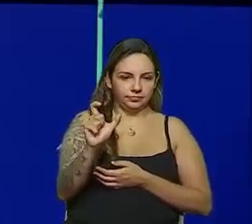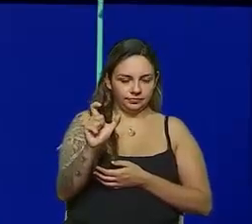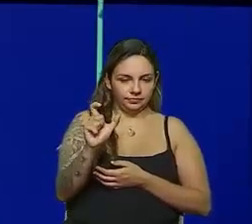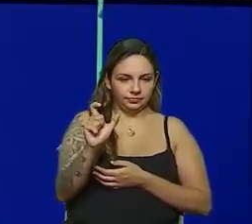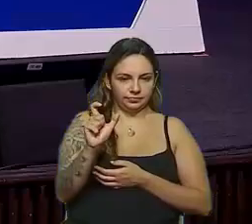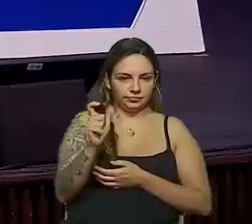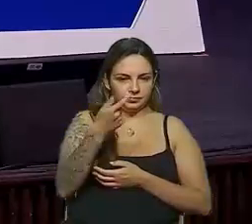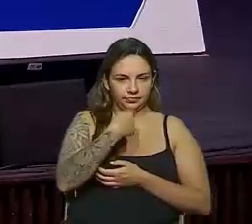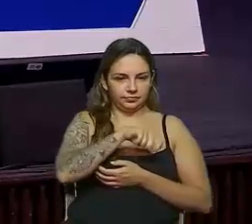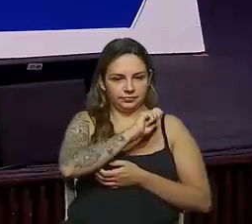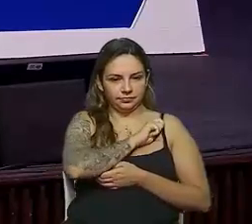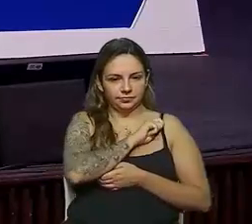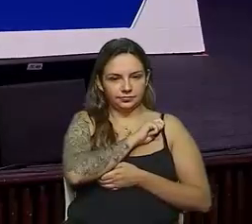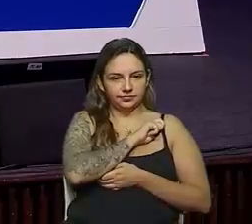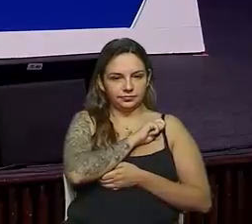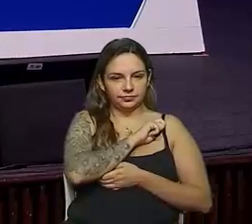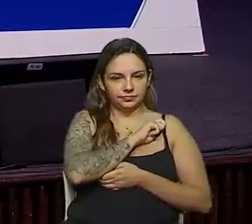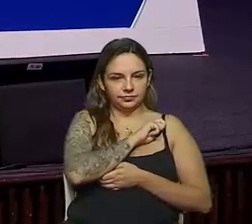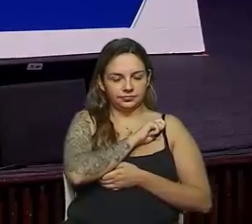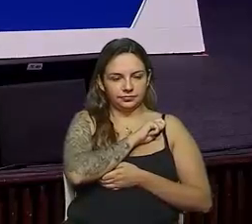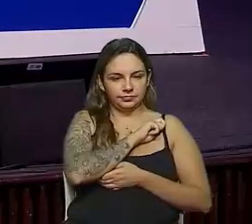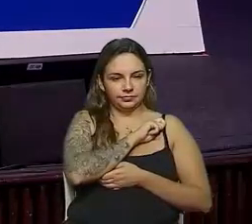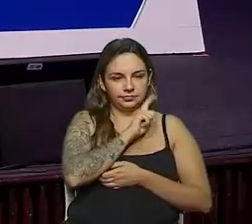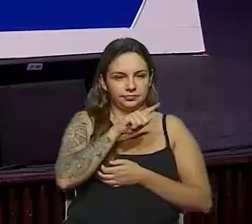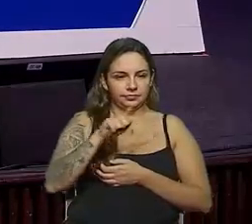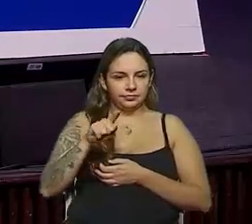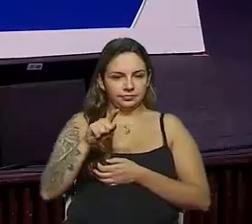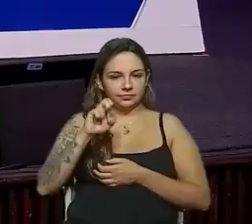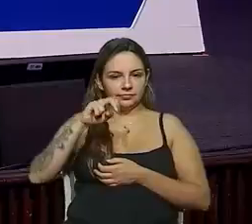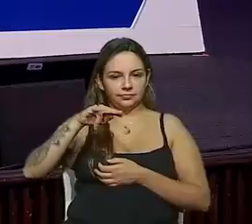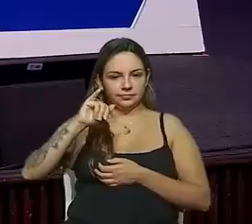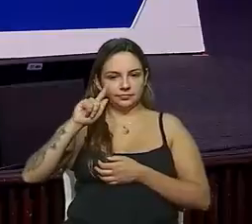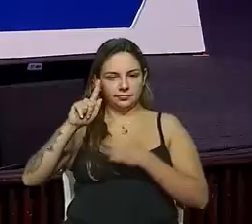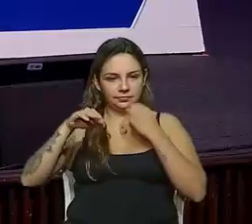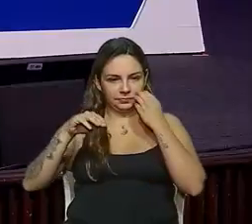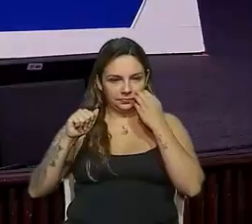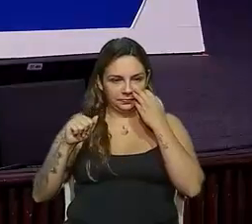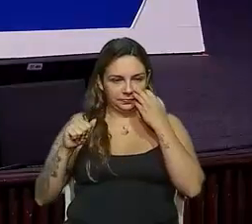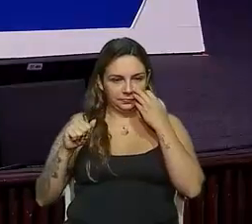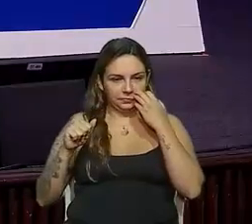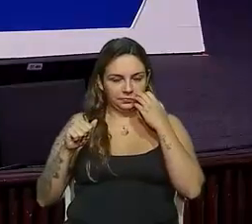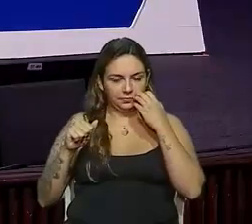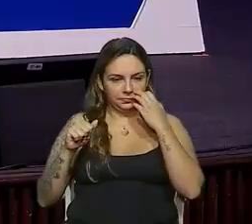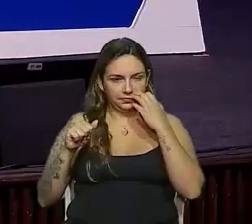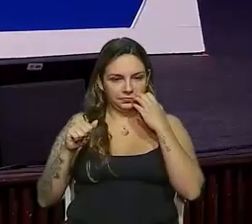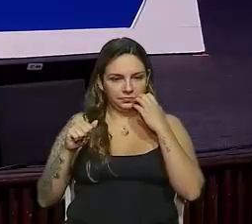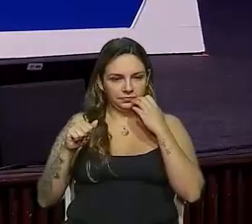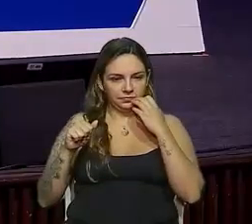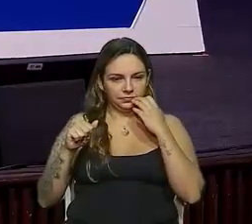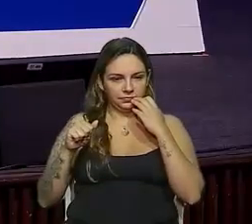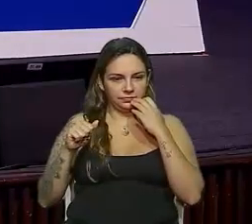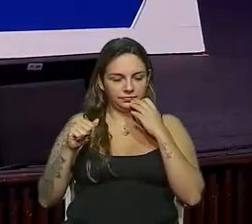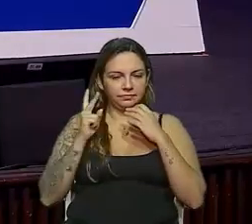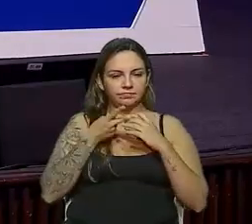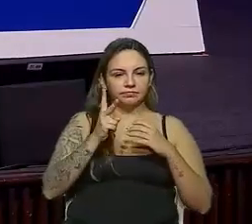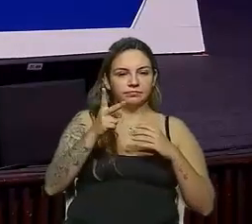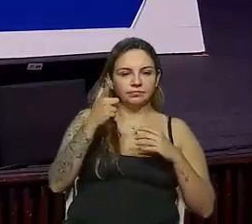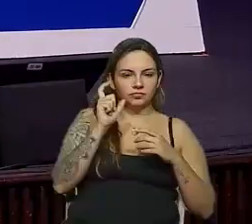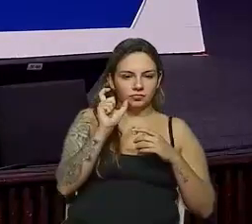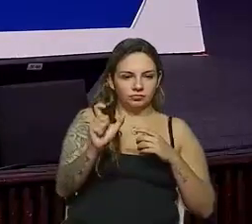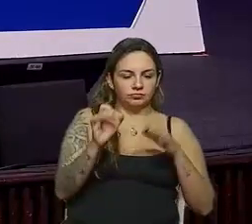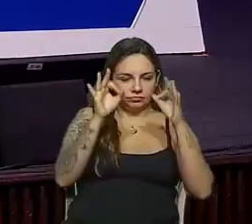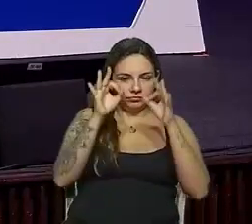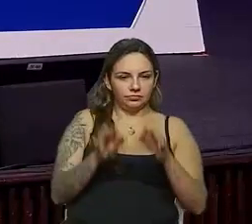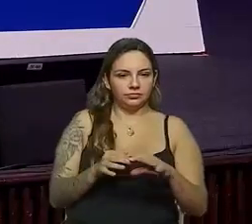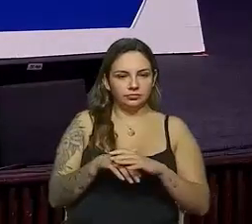em espanhol para palavra de ordem, ela é enigma. Mas mesmo sendo enigma, mesmo sem palavra